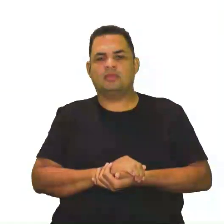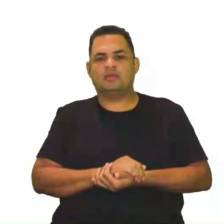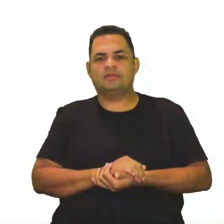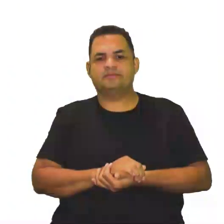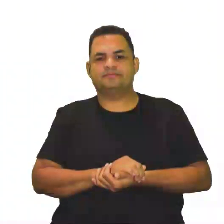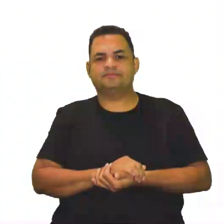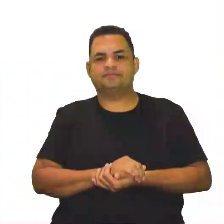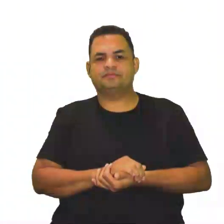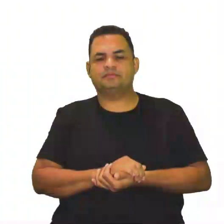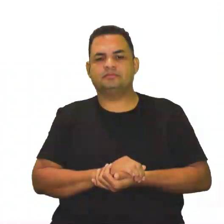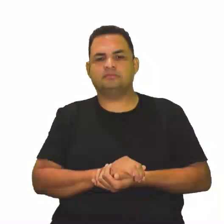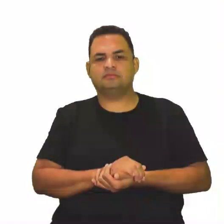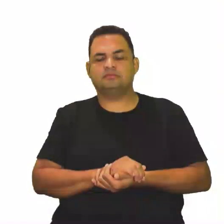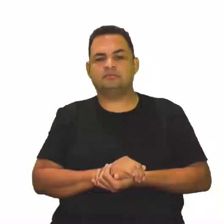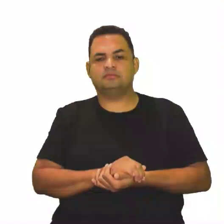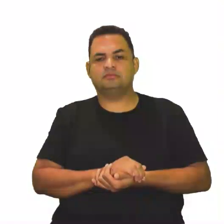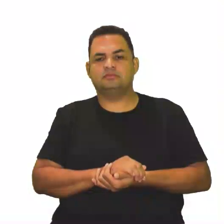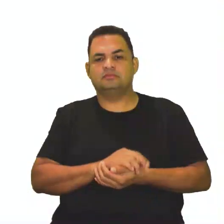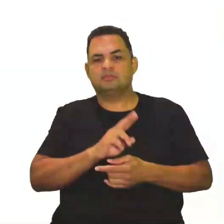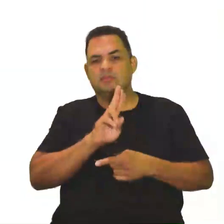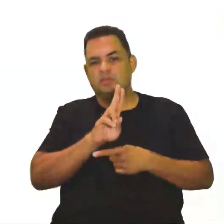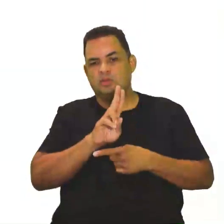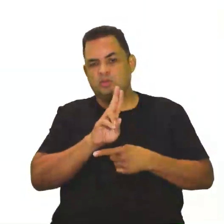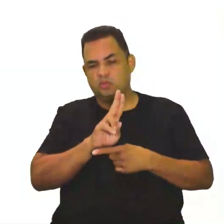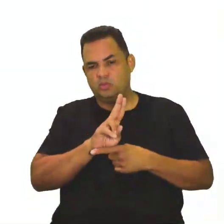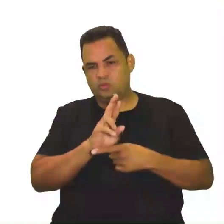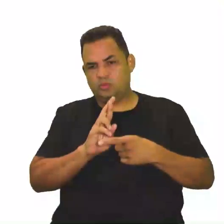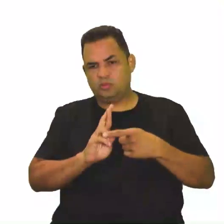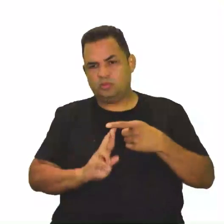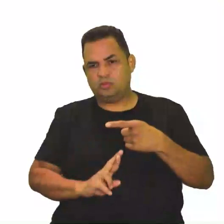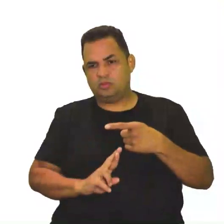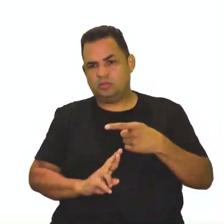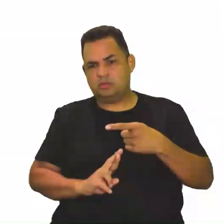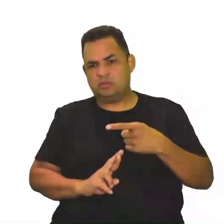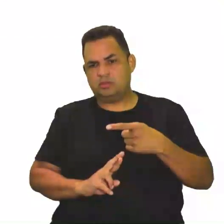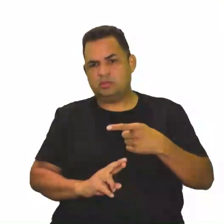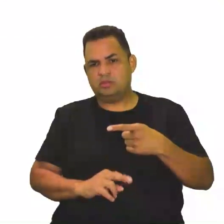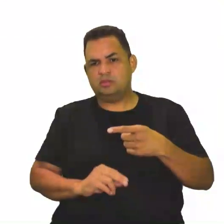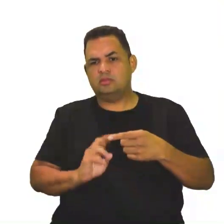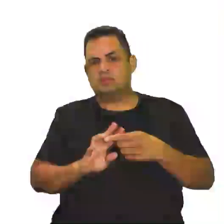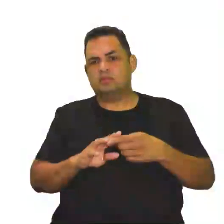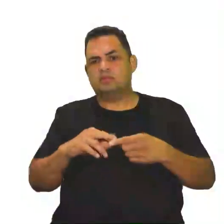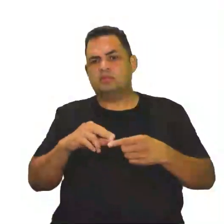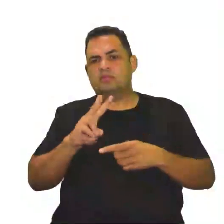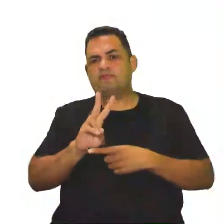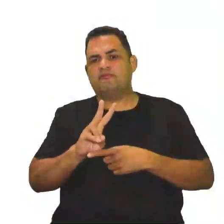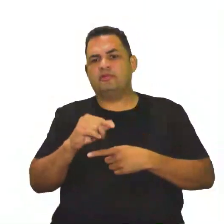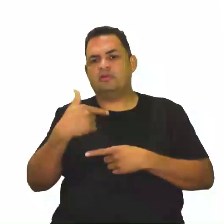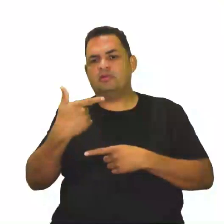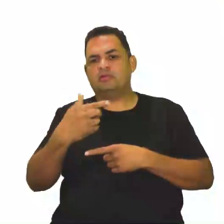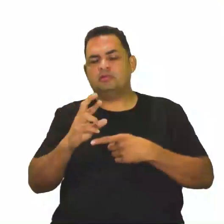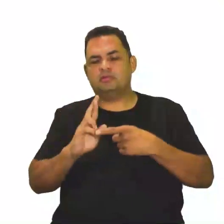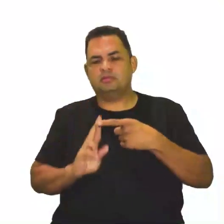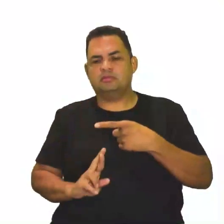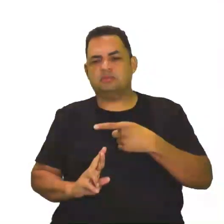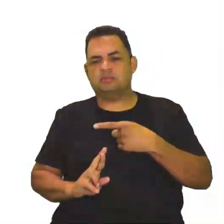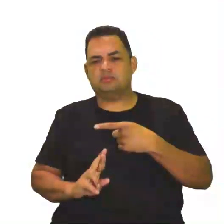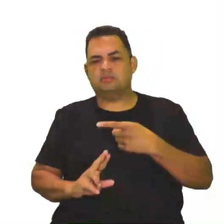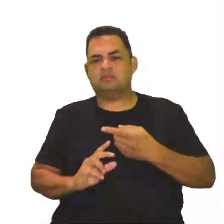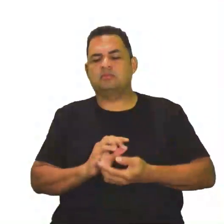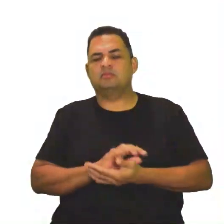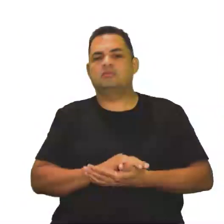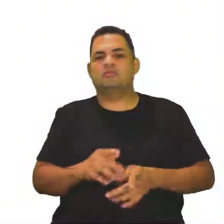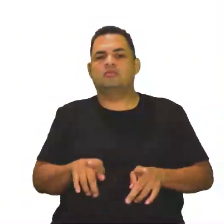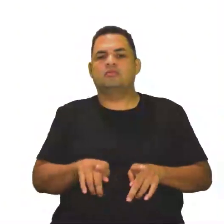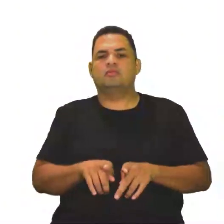substituindo a corrente, nós também vamos ter a tensão ao quadrado dividido pela